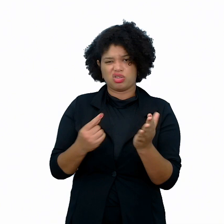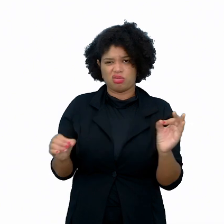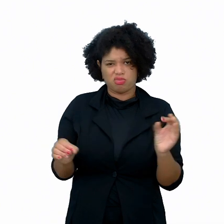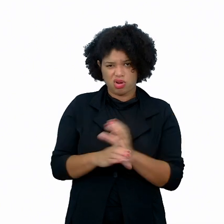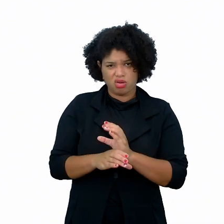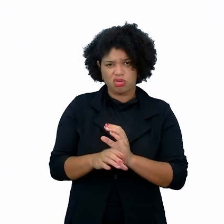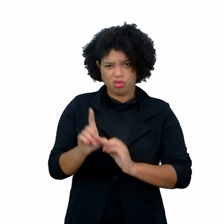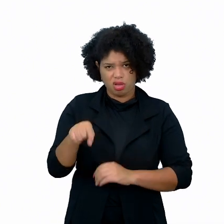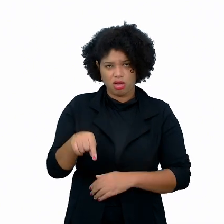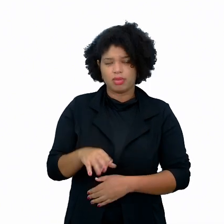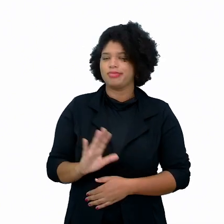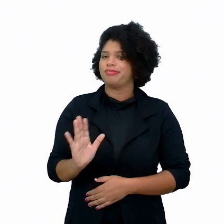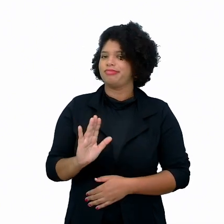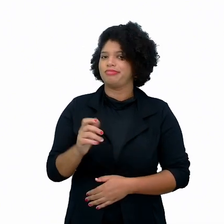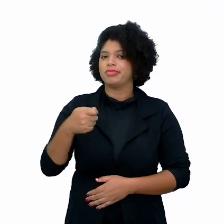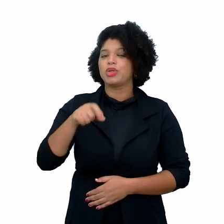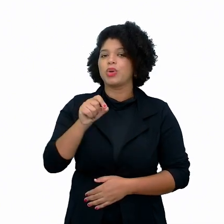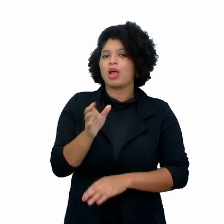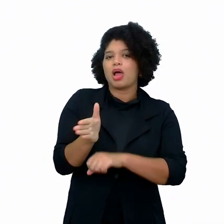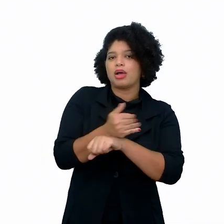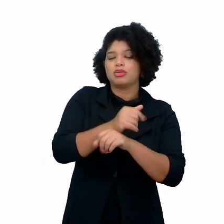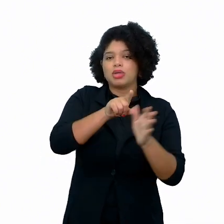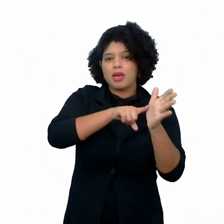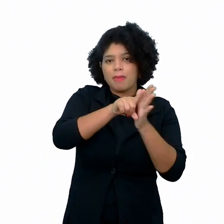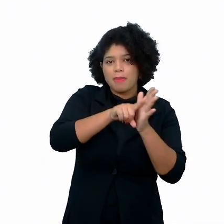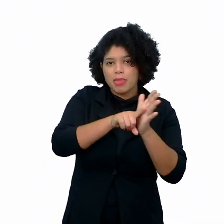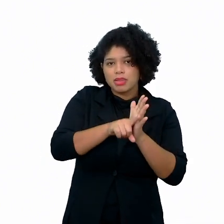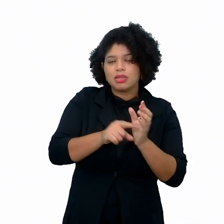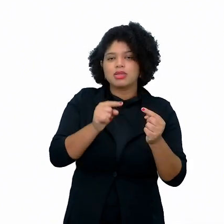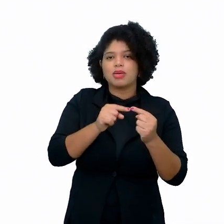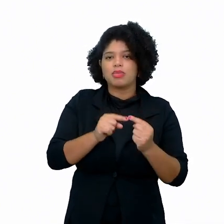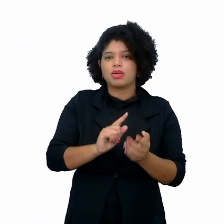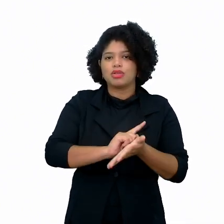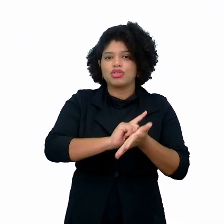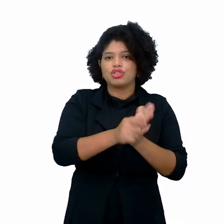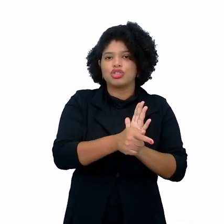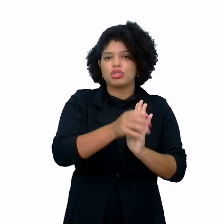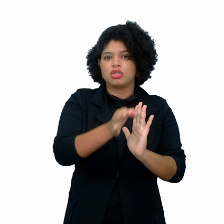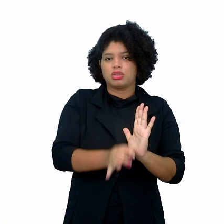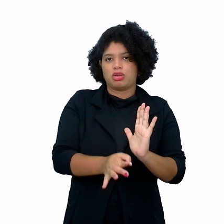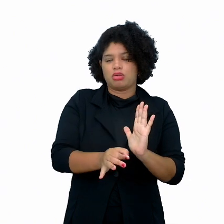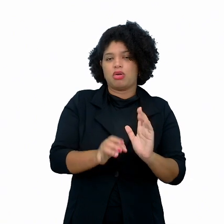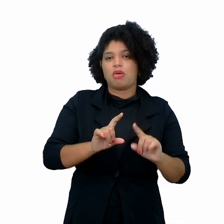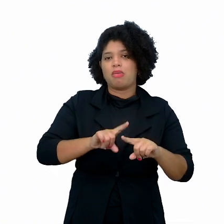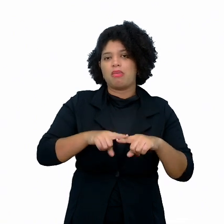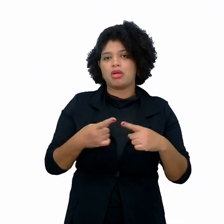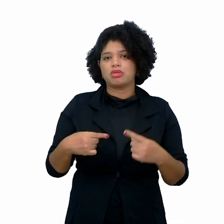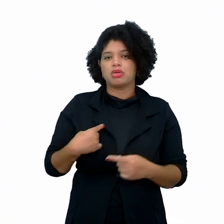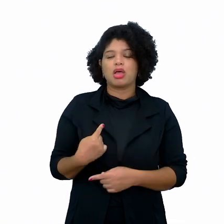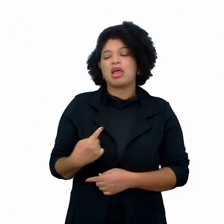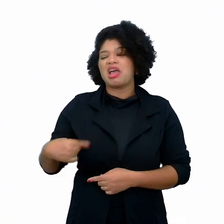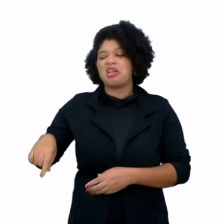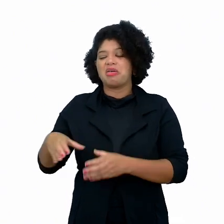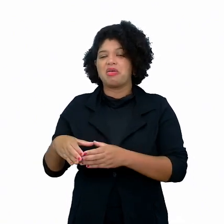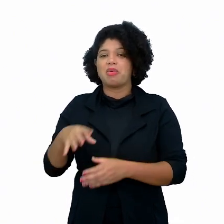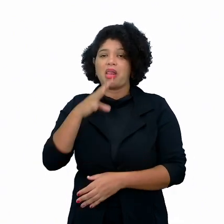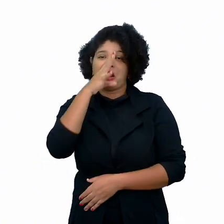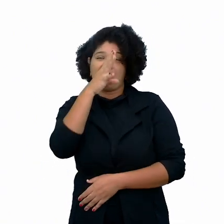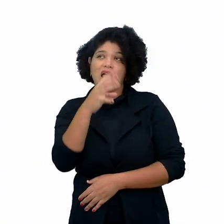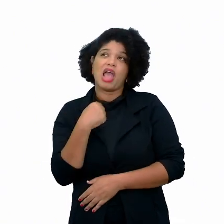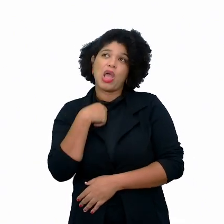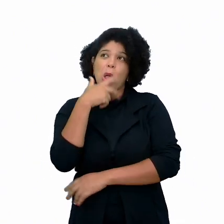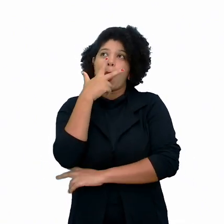gênero relacionado à pesquisa, e que por isso não podem ser colocados ali